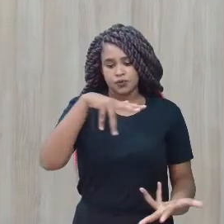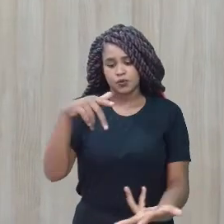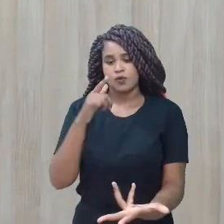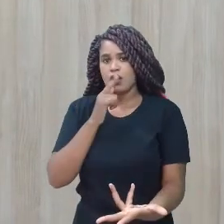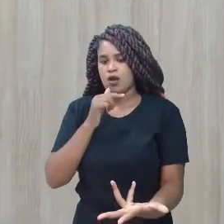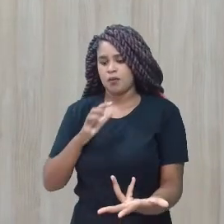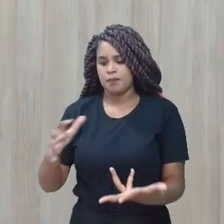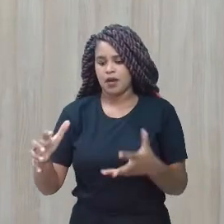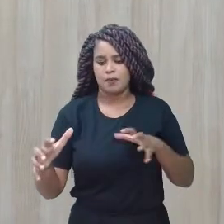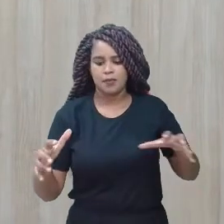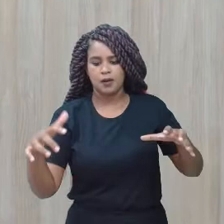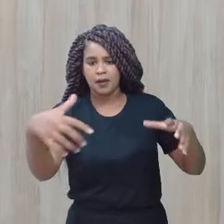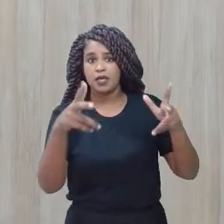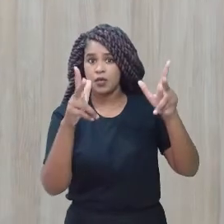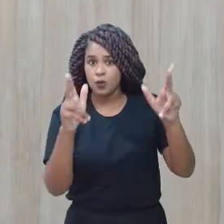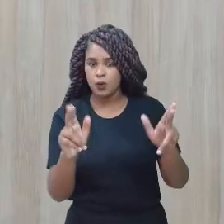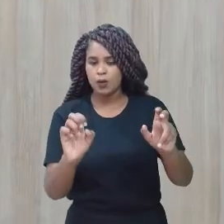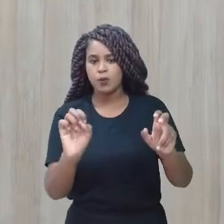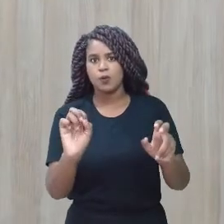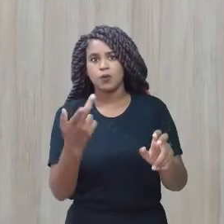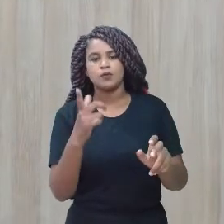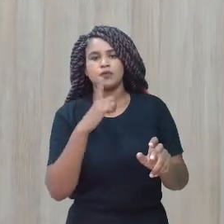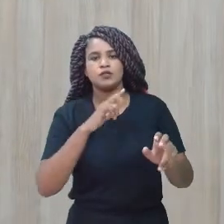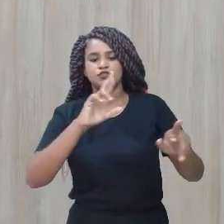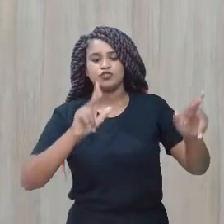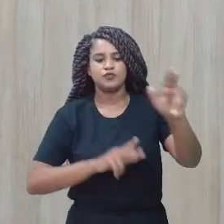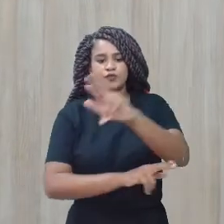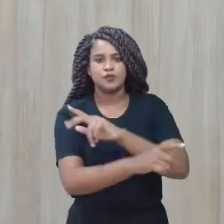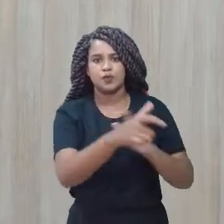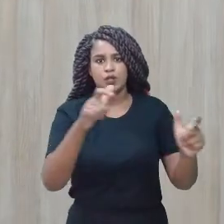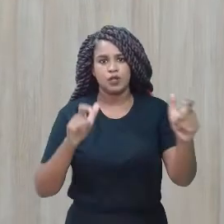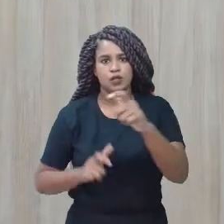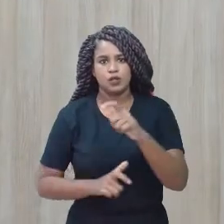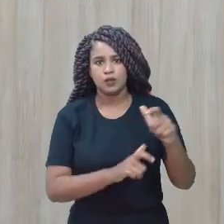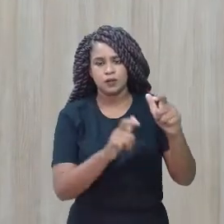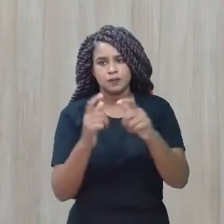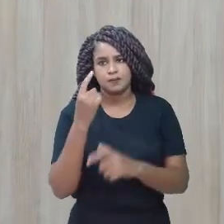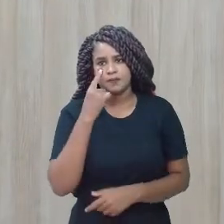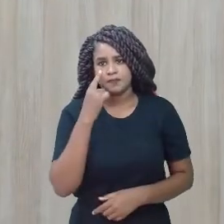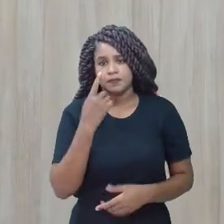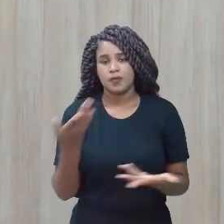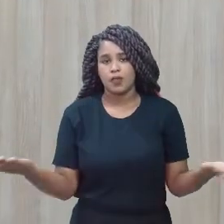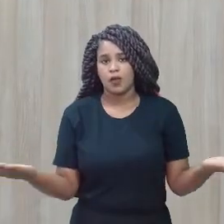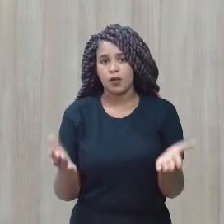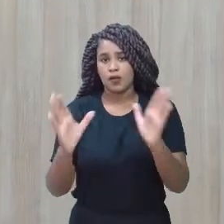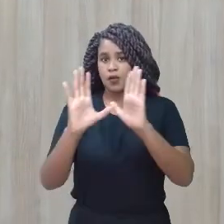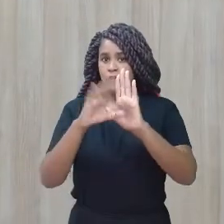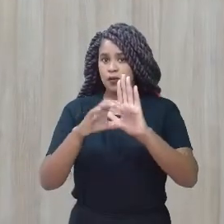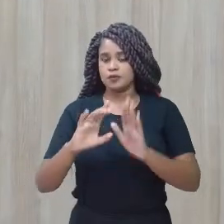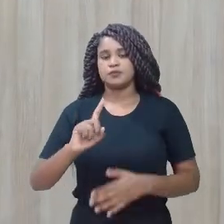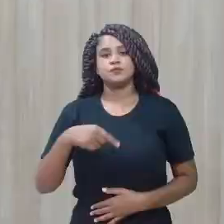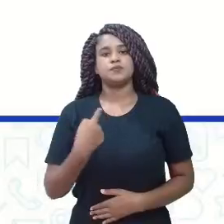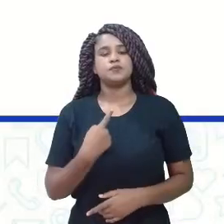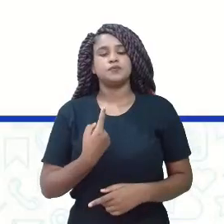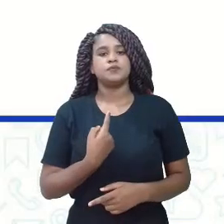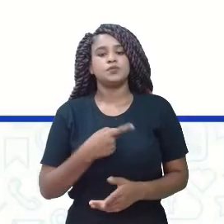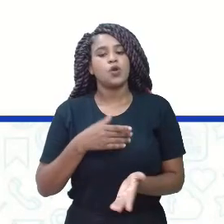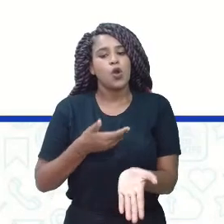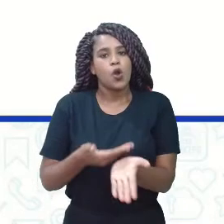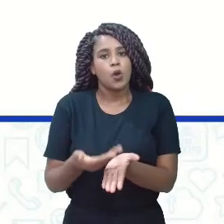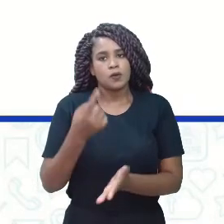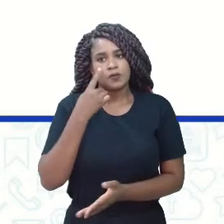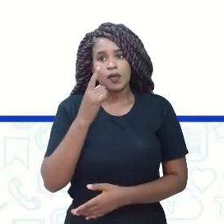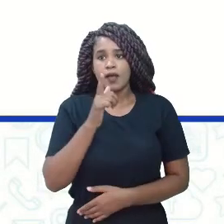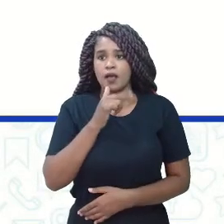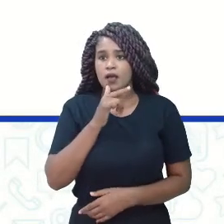é uniforme ou não, certo? Então, conceituando aqui, para iniciar. Então, a